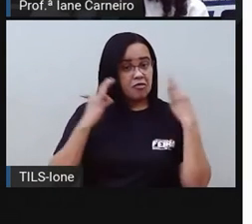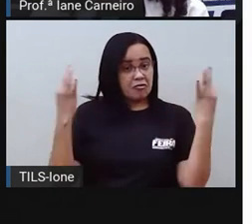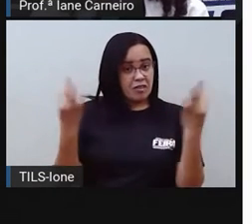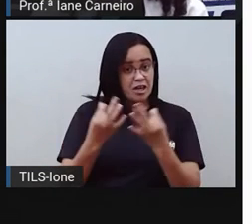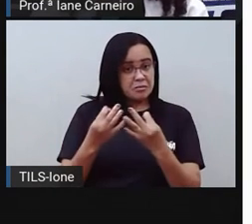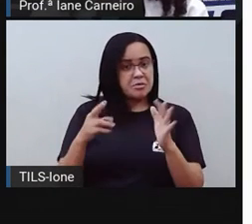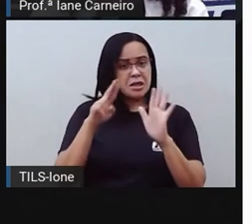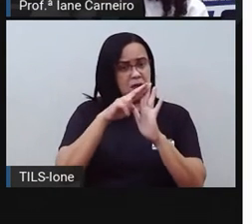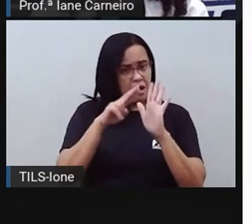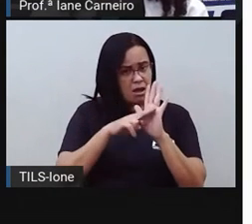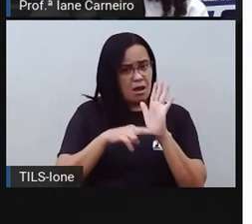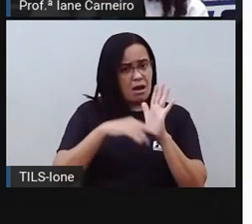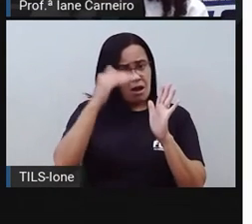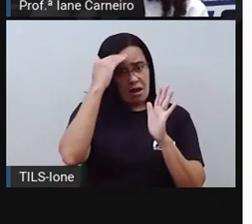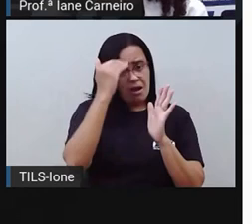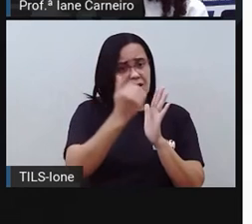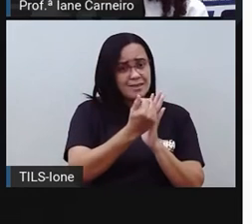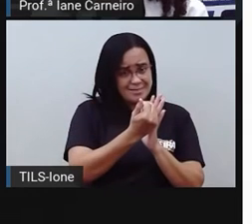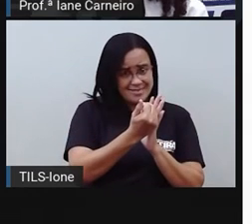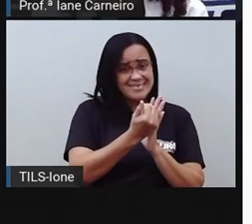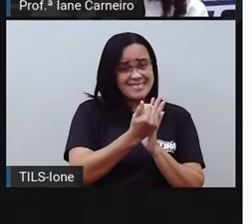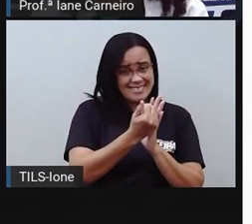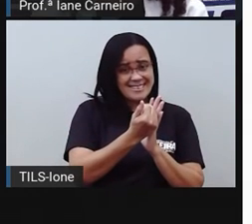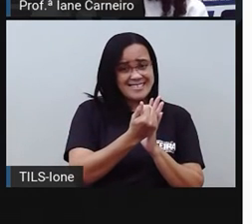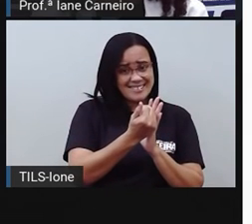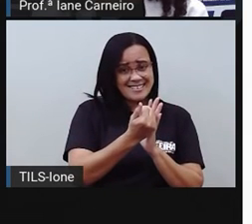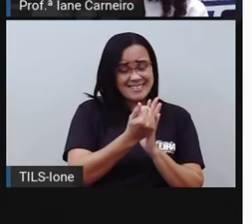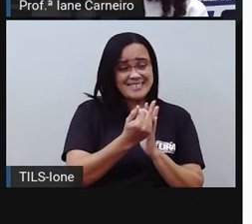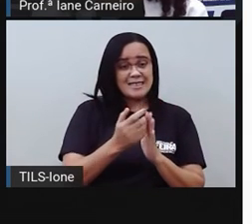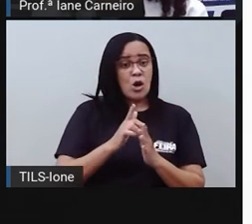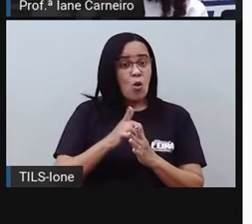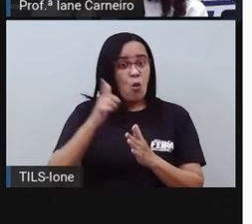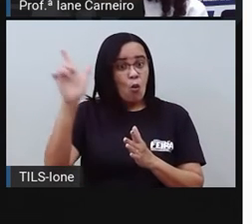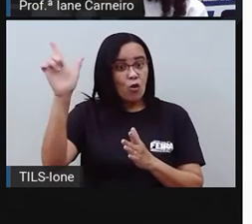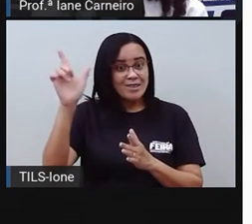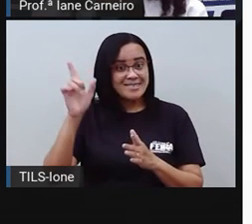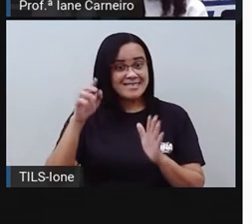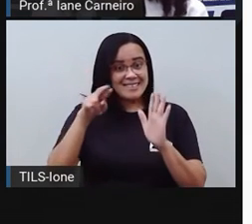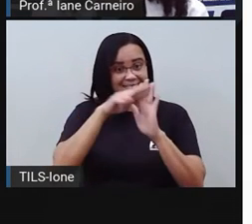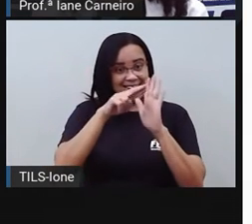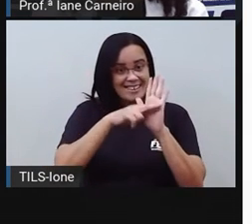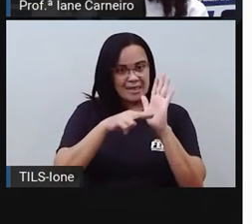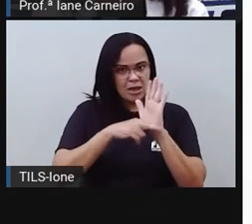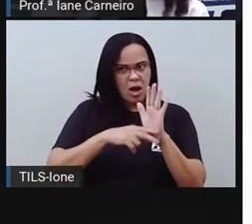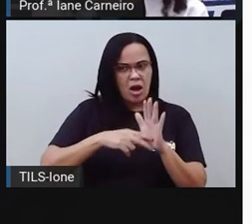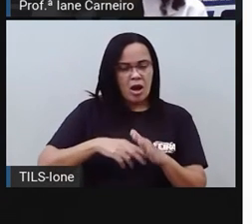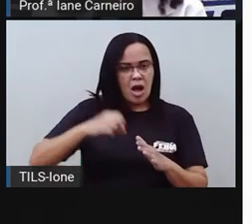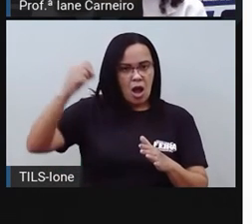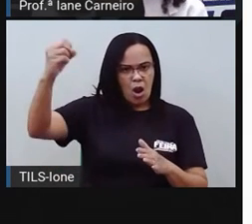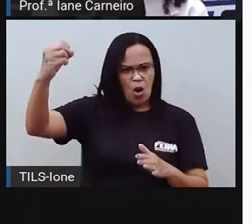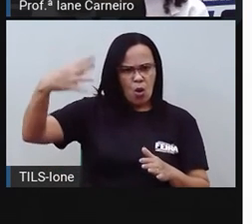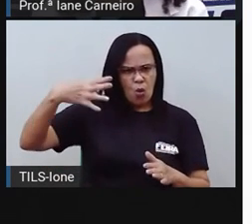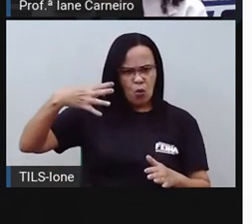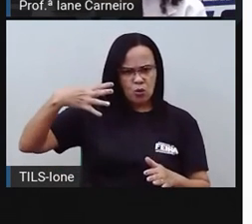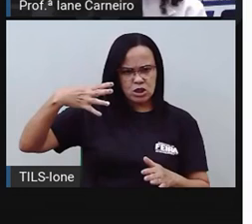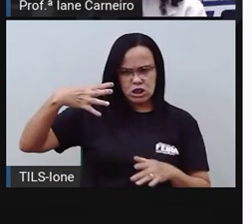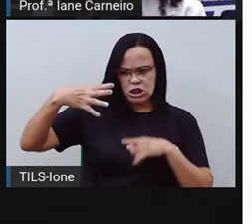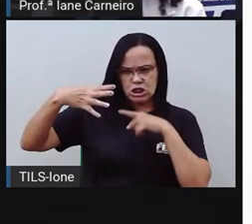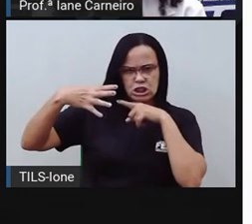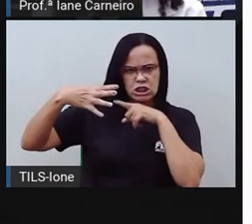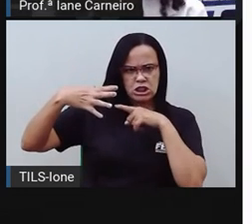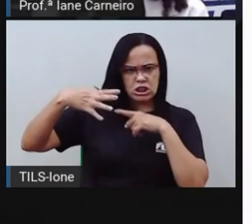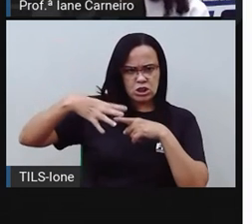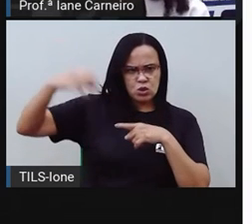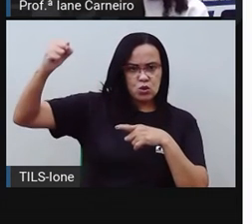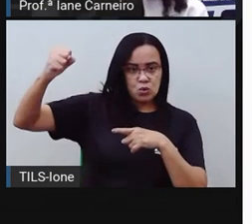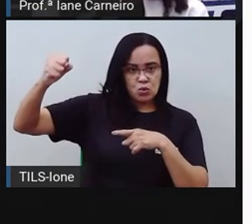criança aprende isso. Outras, ó, outra regra, apagar as luzes ao sair, tá? Tanto para economizar